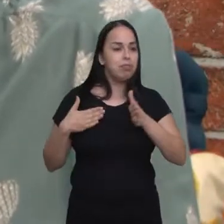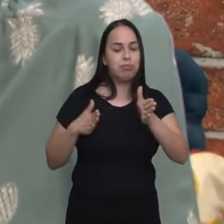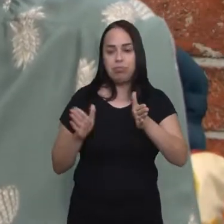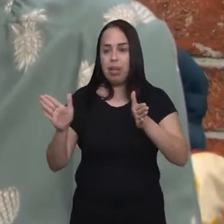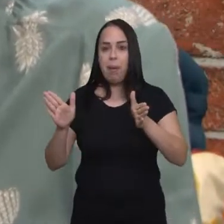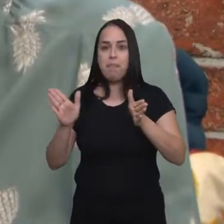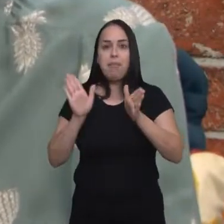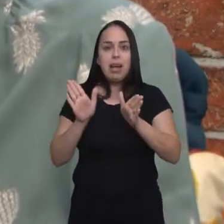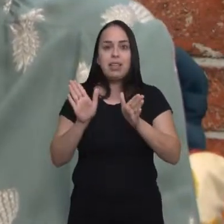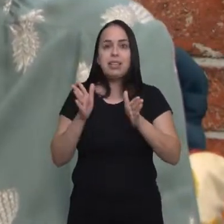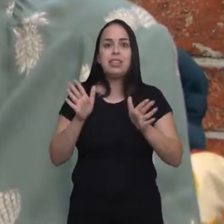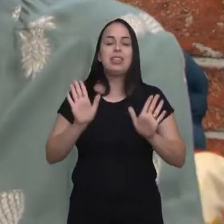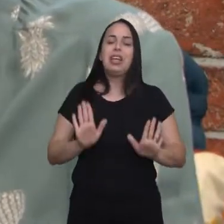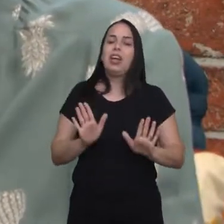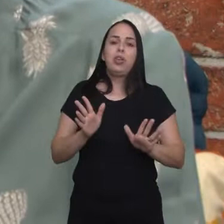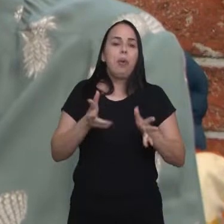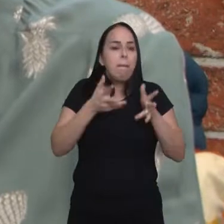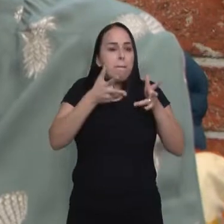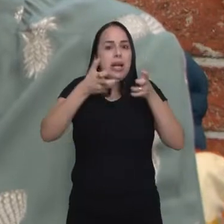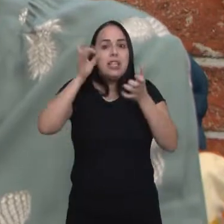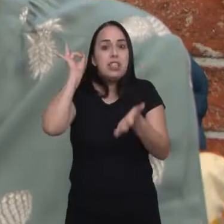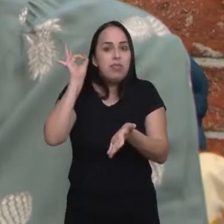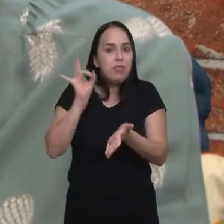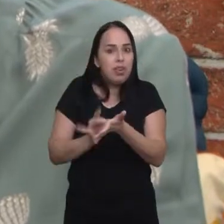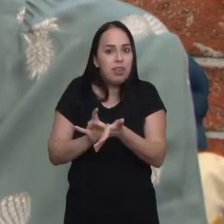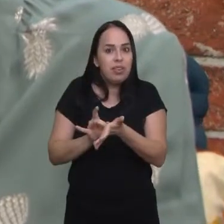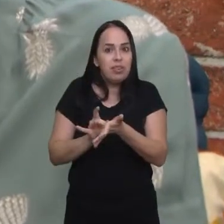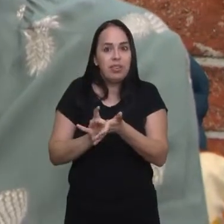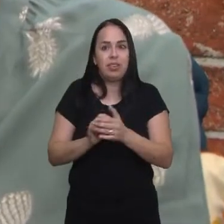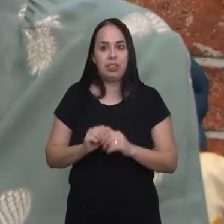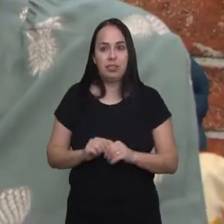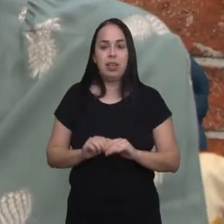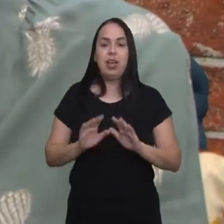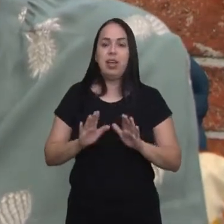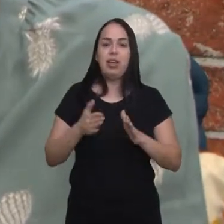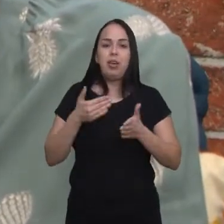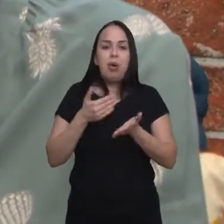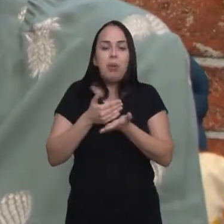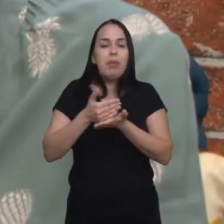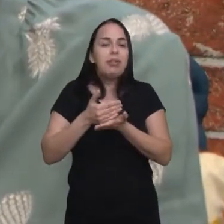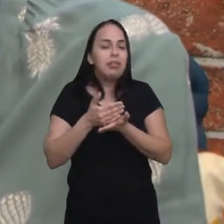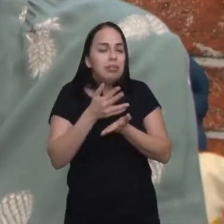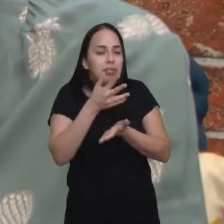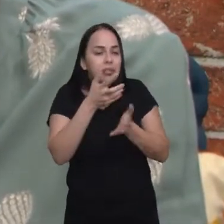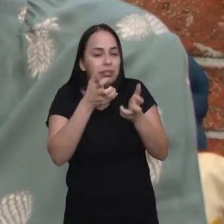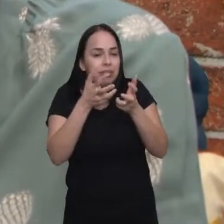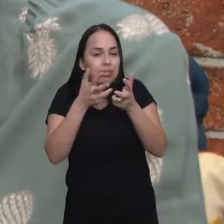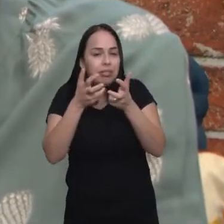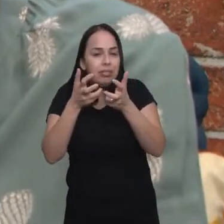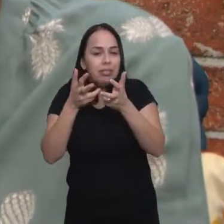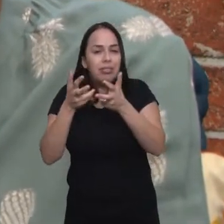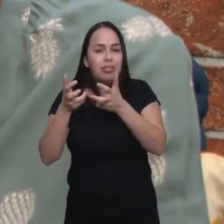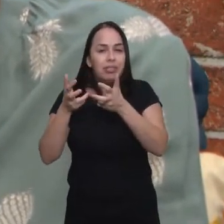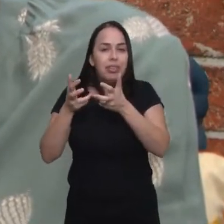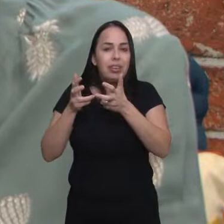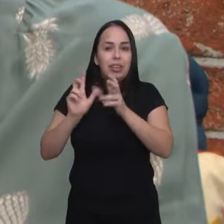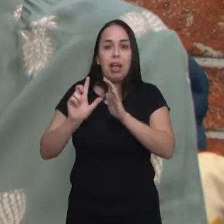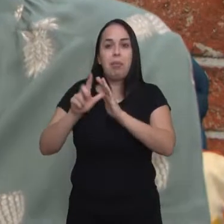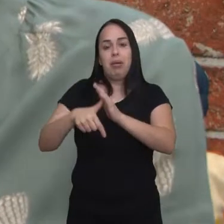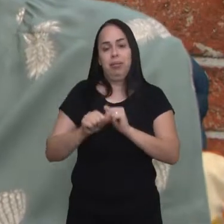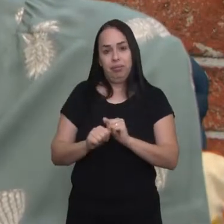tinha reparado em Santana de fato, assim, quanto mais jovem. Eu comecei a reparar mais em Santana depois de